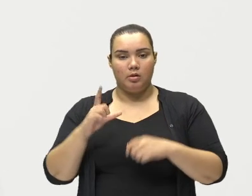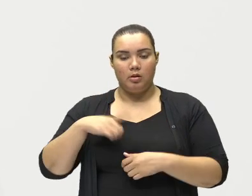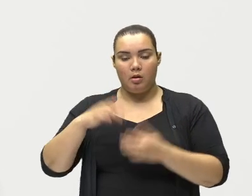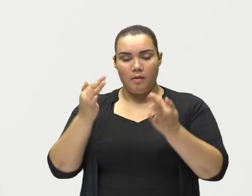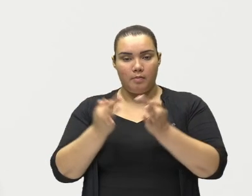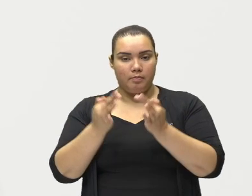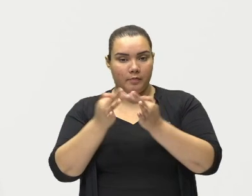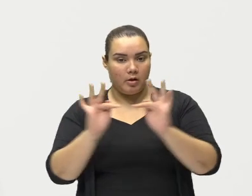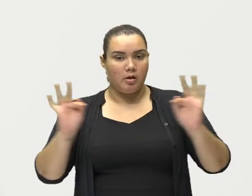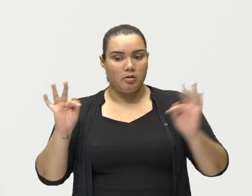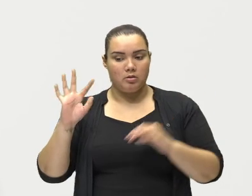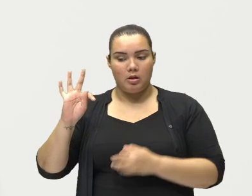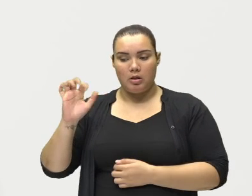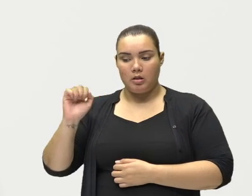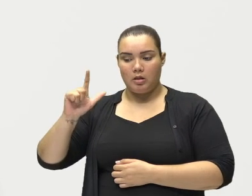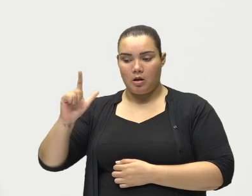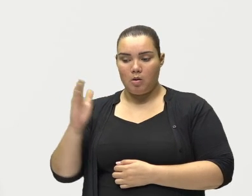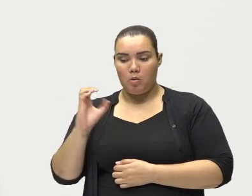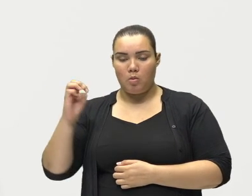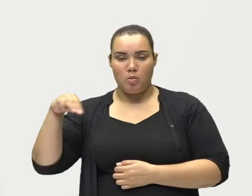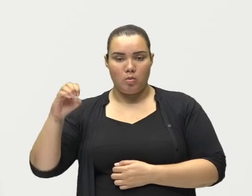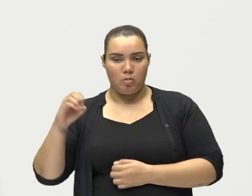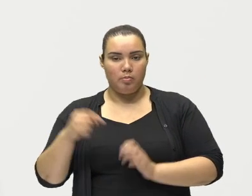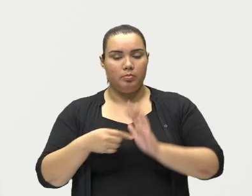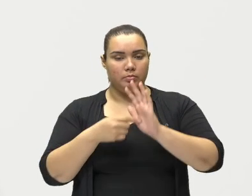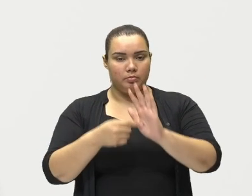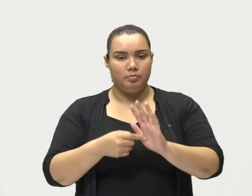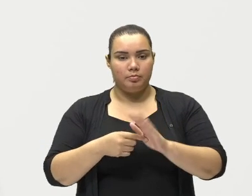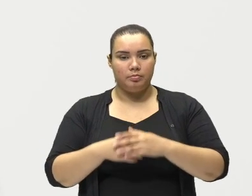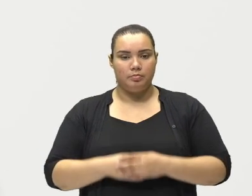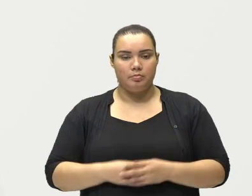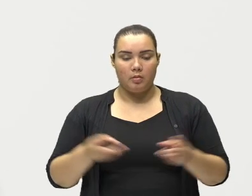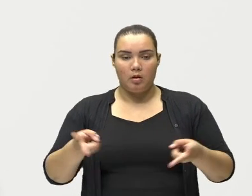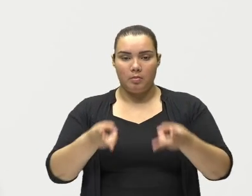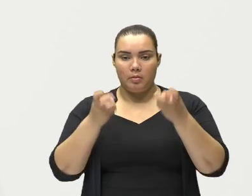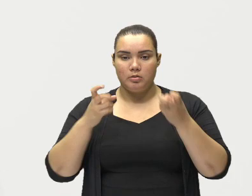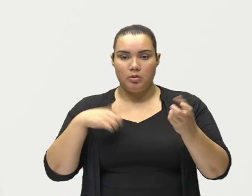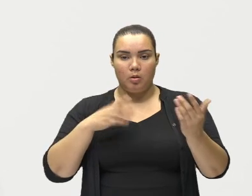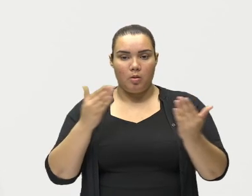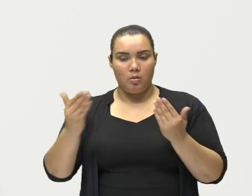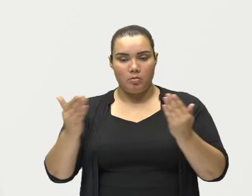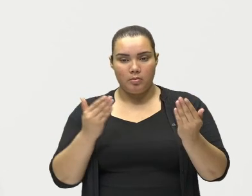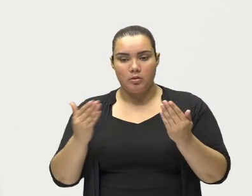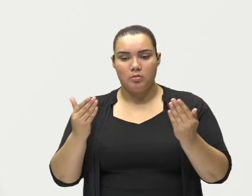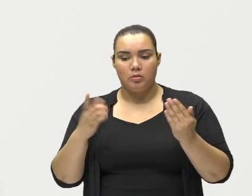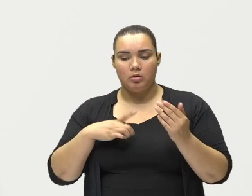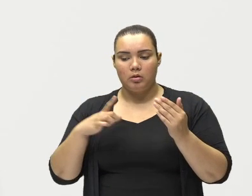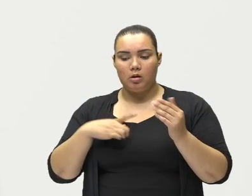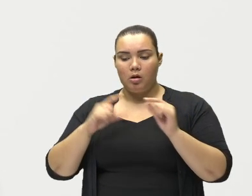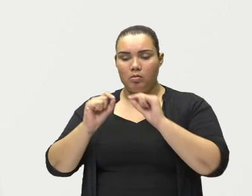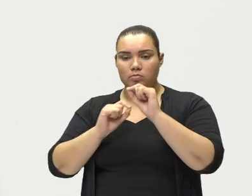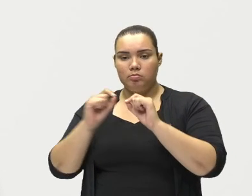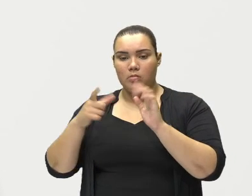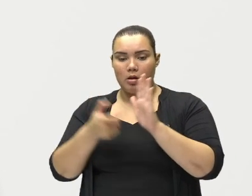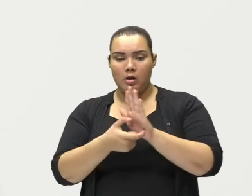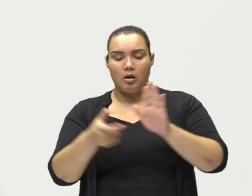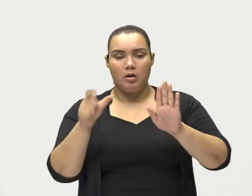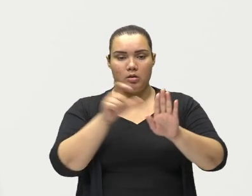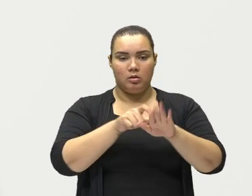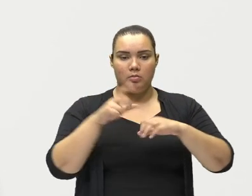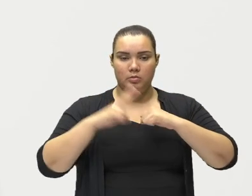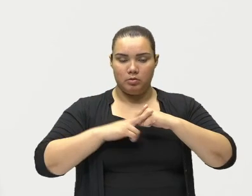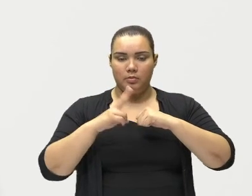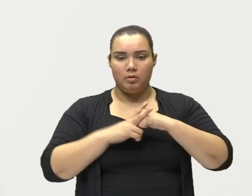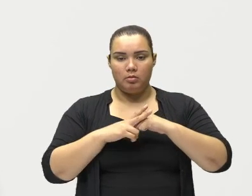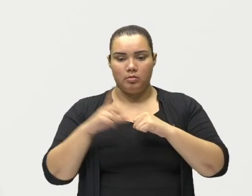tal como eu. Então traz aí estava. Notem aí que as comparativas elas vão estar em elipse os verbos, né? Então